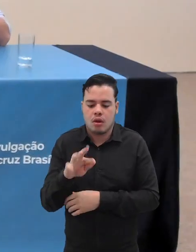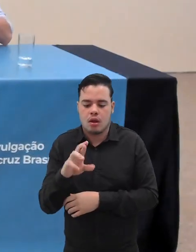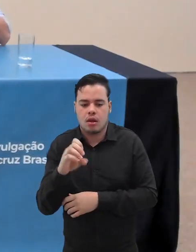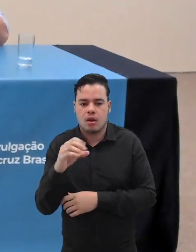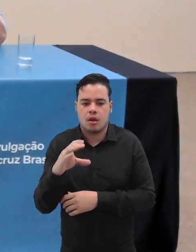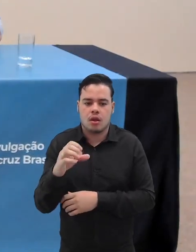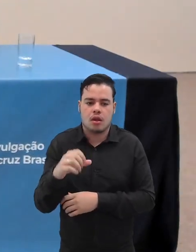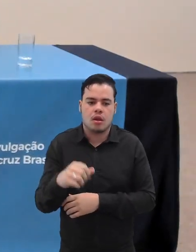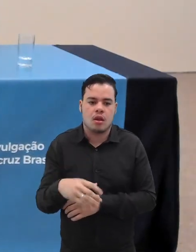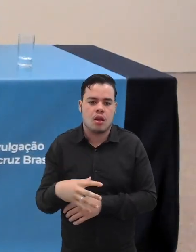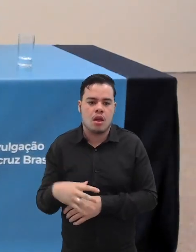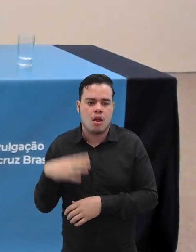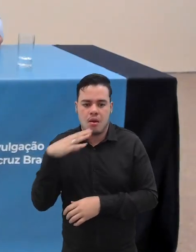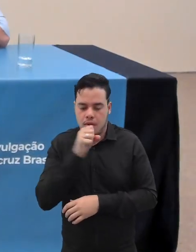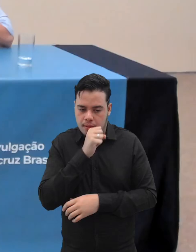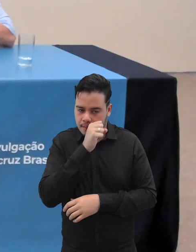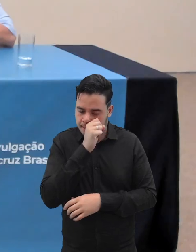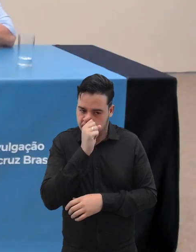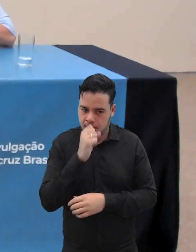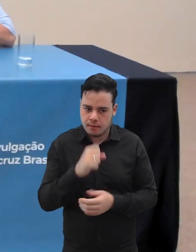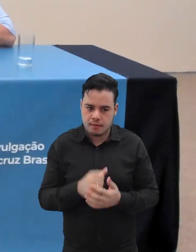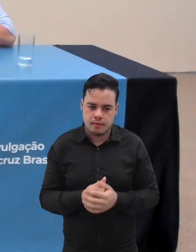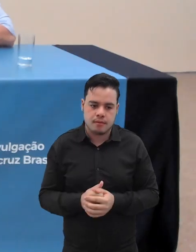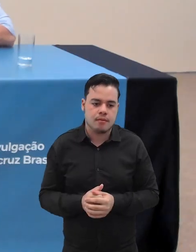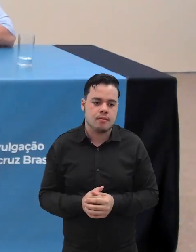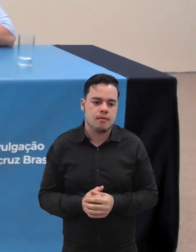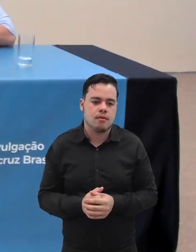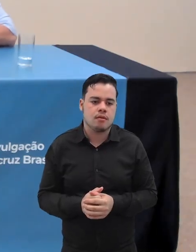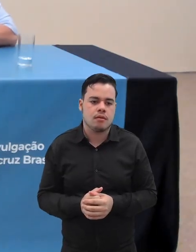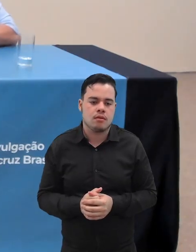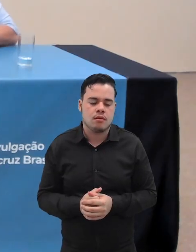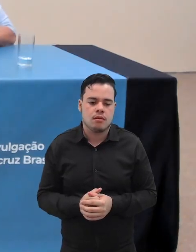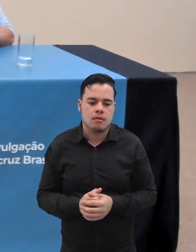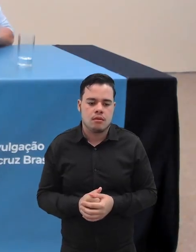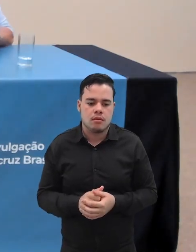manter superávit. Vamos lá. Professora, por favor.